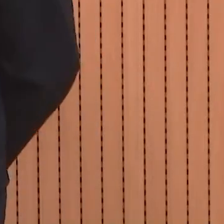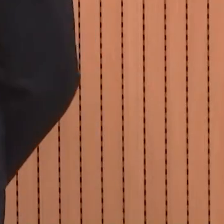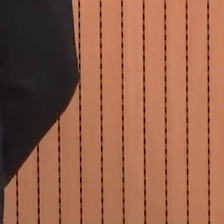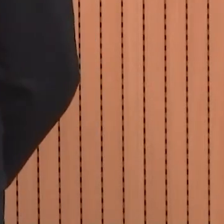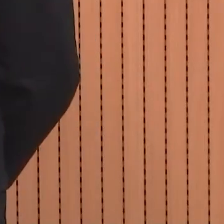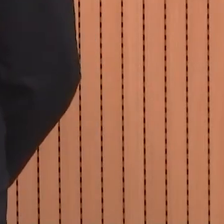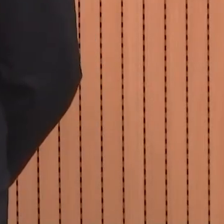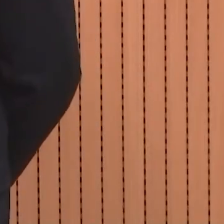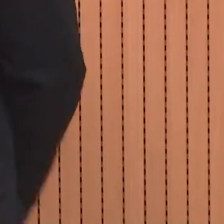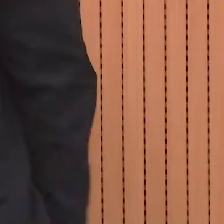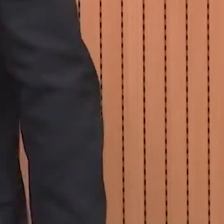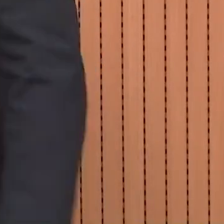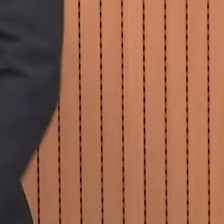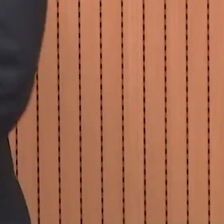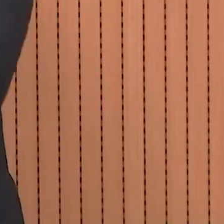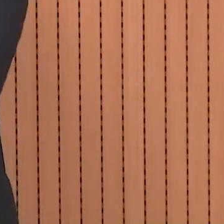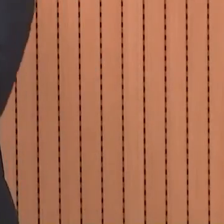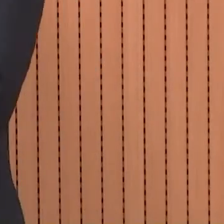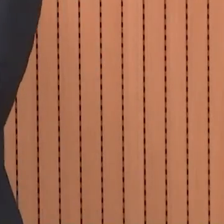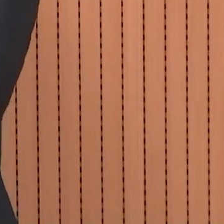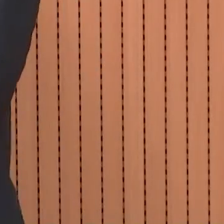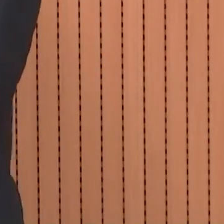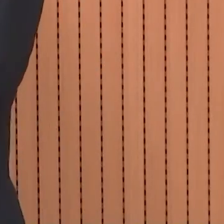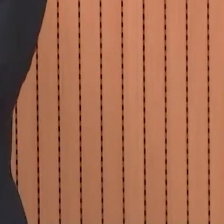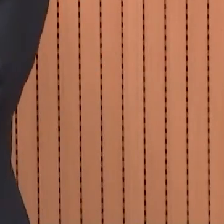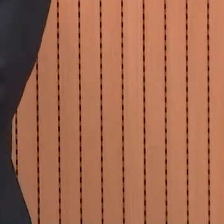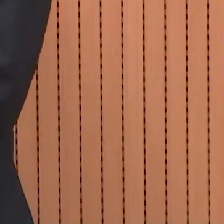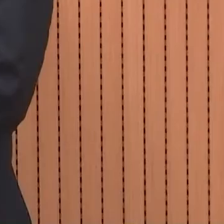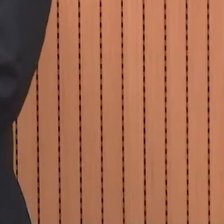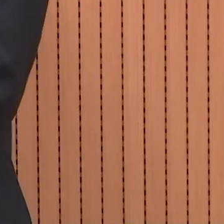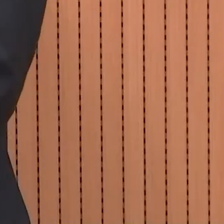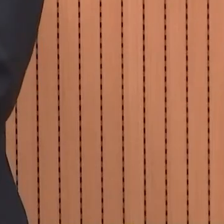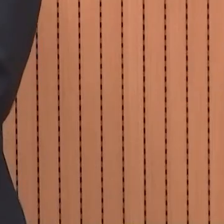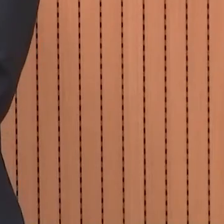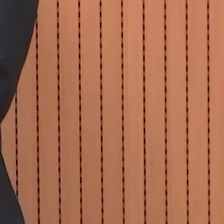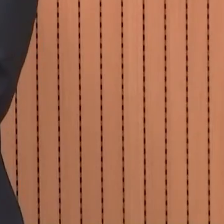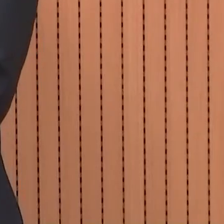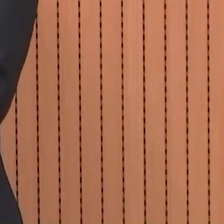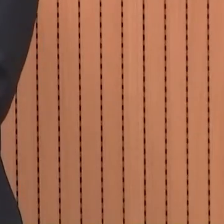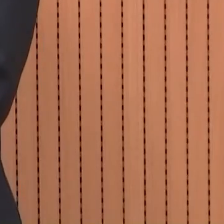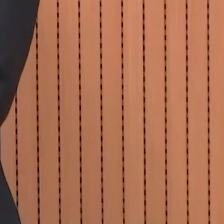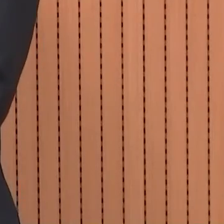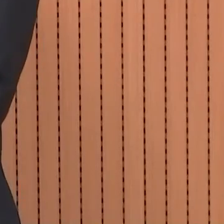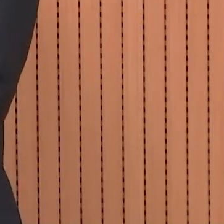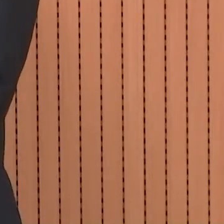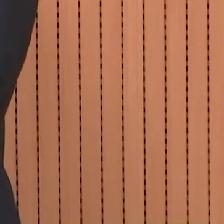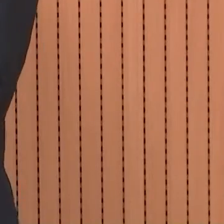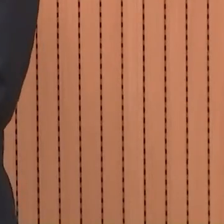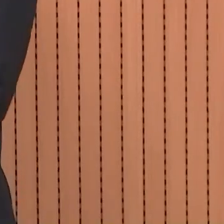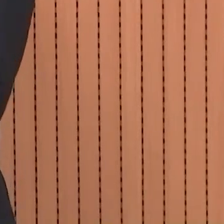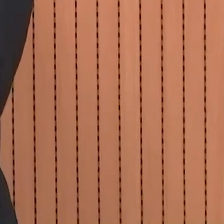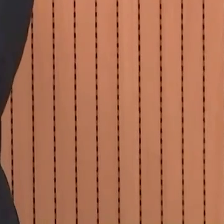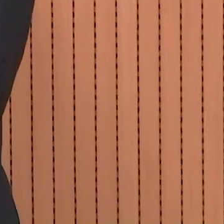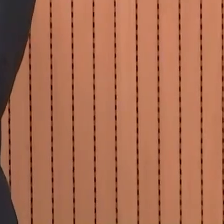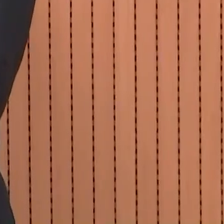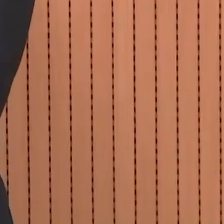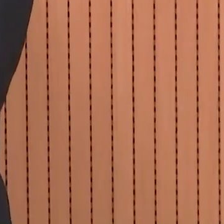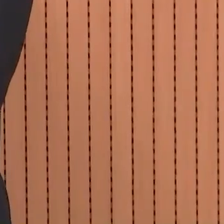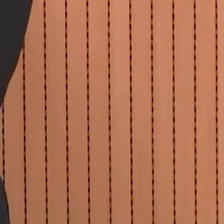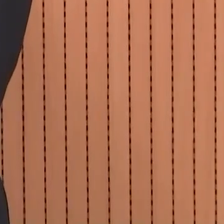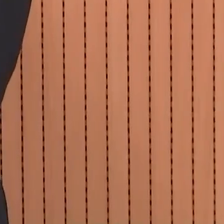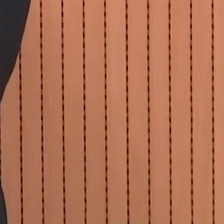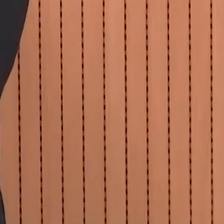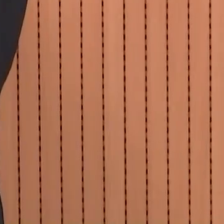Encerrada, portanto, a reunião da Comissão de Proteção e Defesa dos Animais. Vereador, durante esse debate, durante